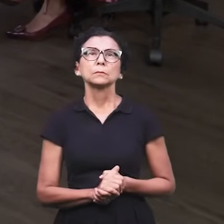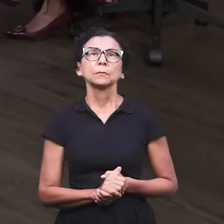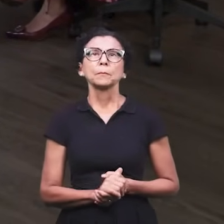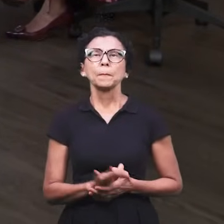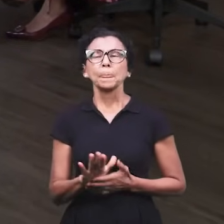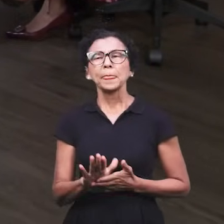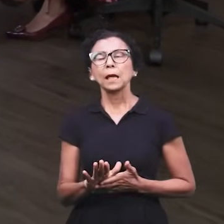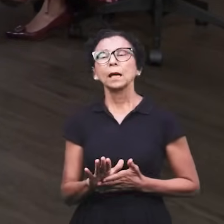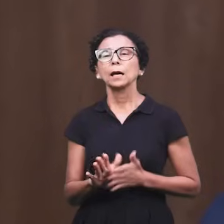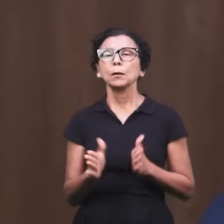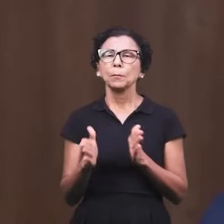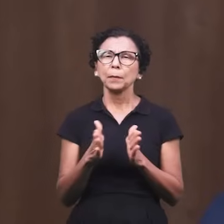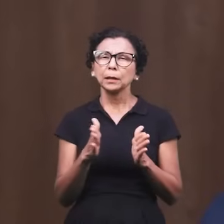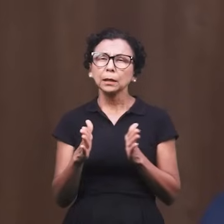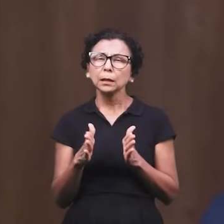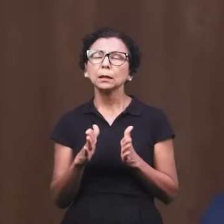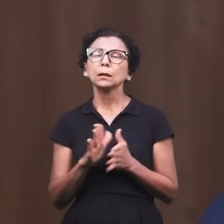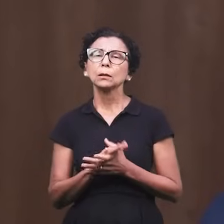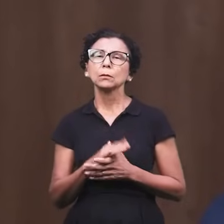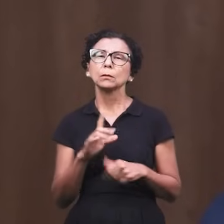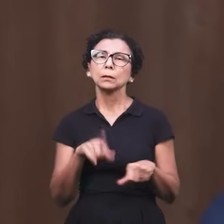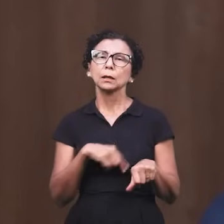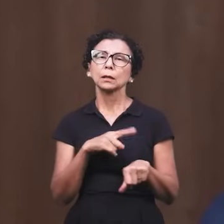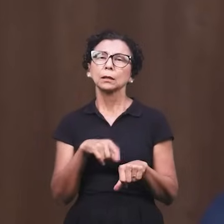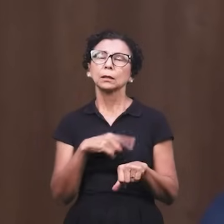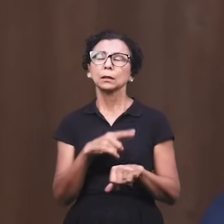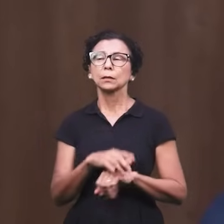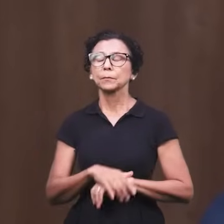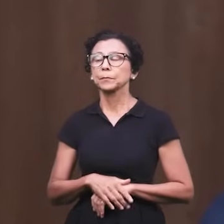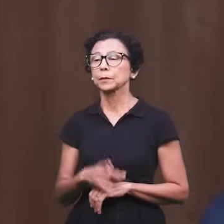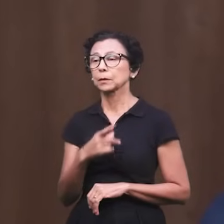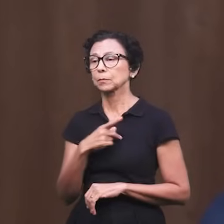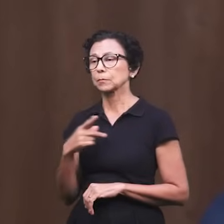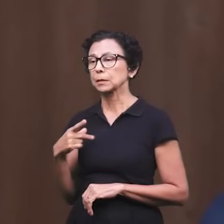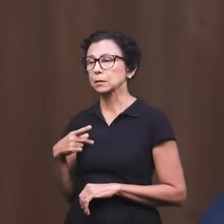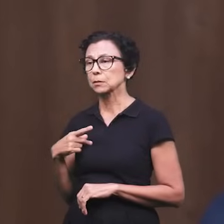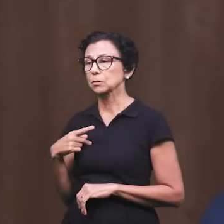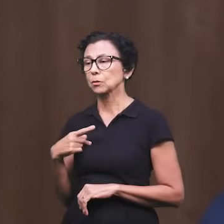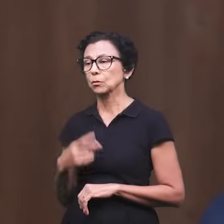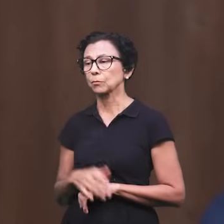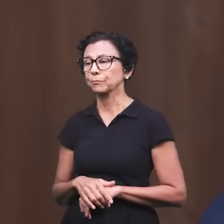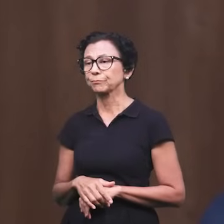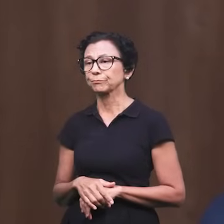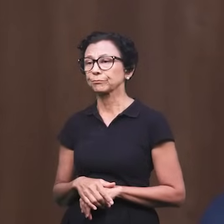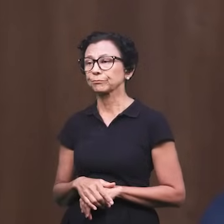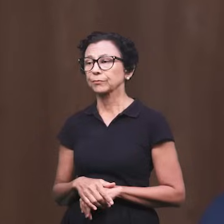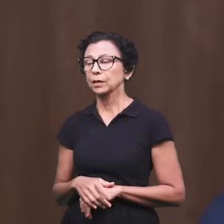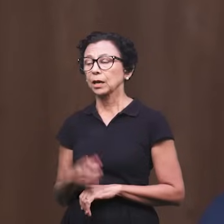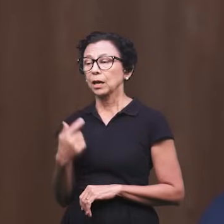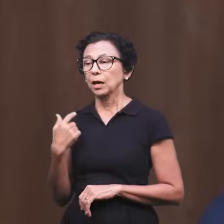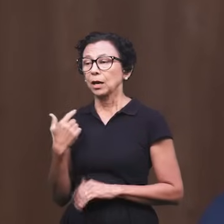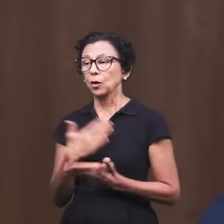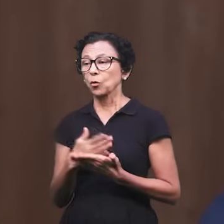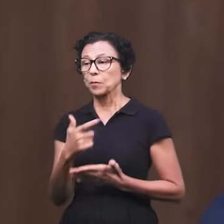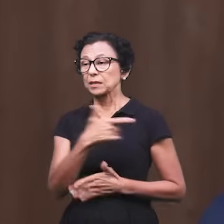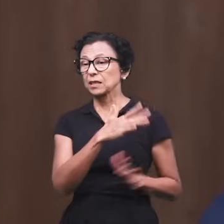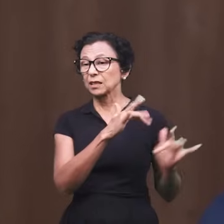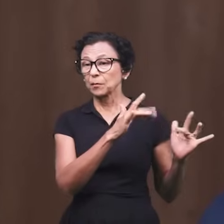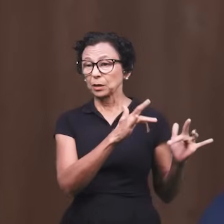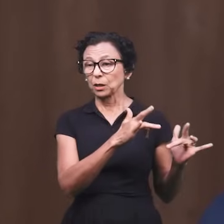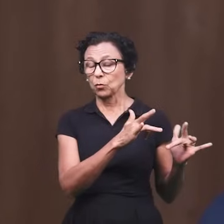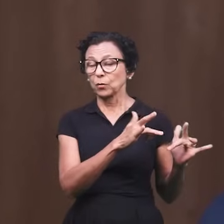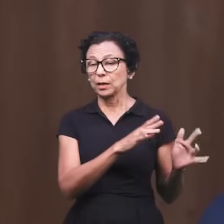ela me procurou e disse, pastor, desde que eu comecei a namorar com esse jovem, quando ele entra na minha casa, ele deixa uma opressão,